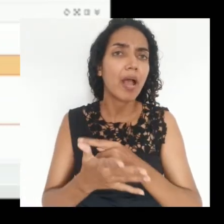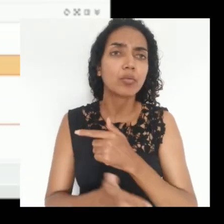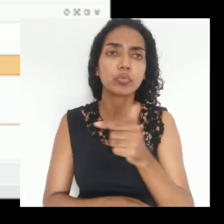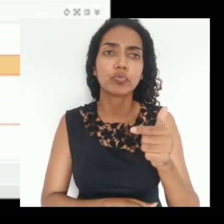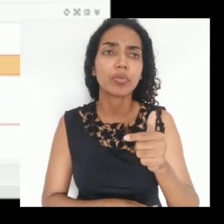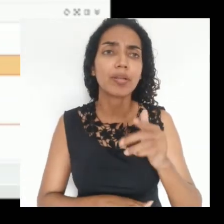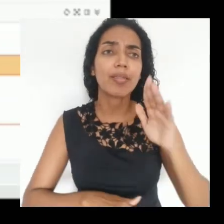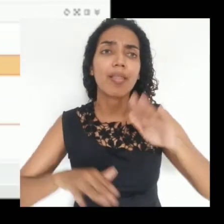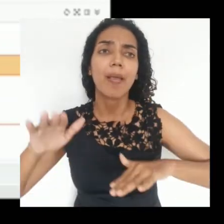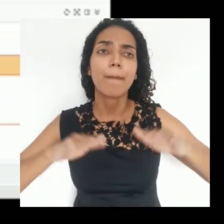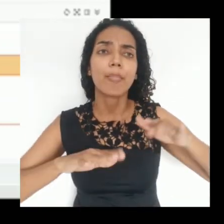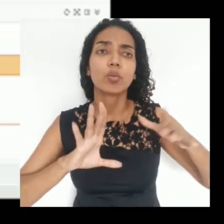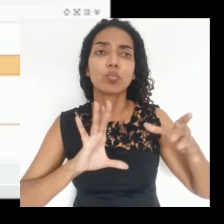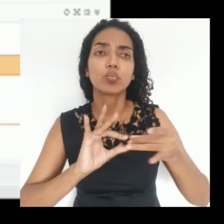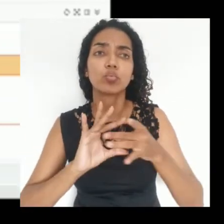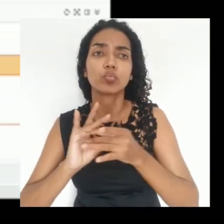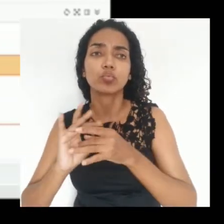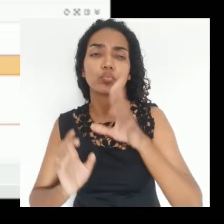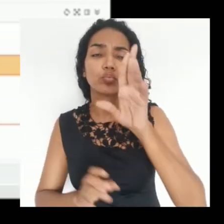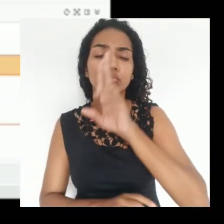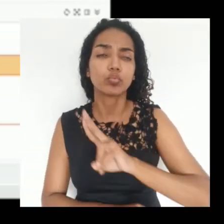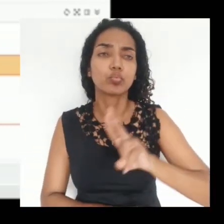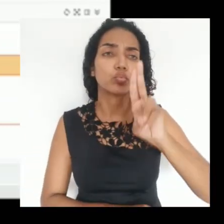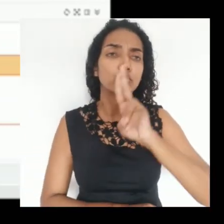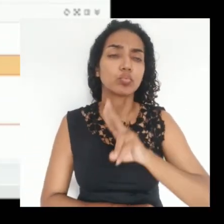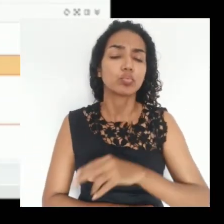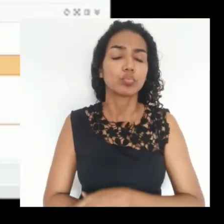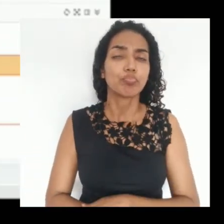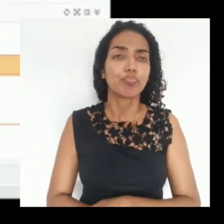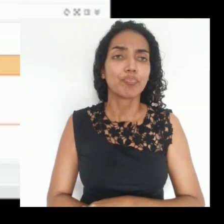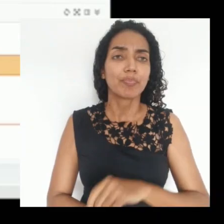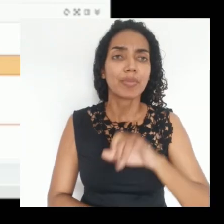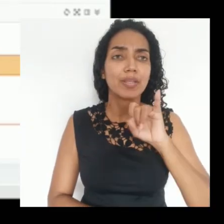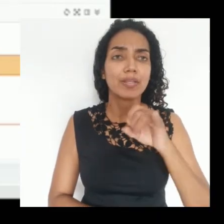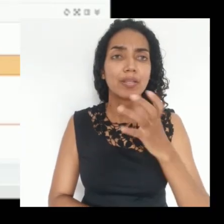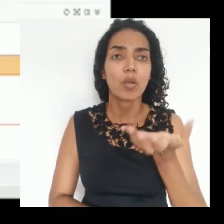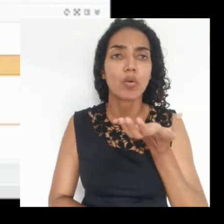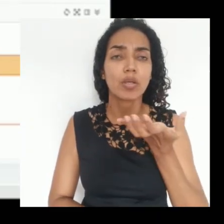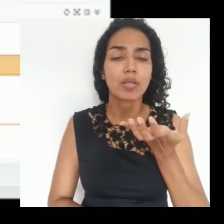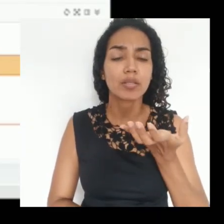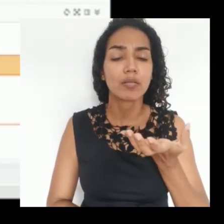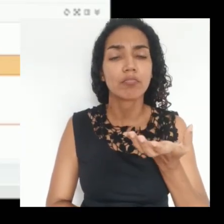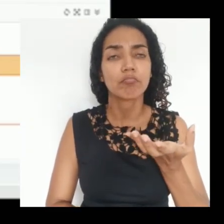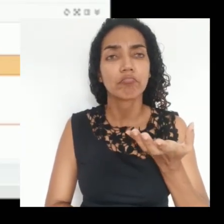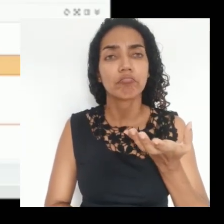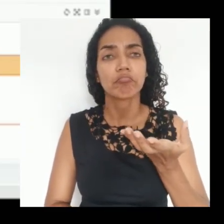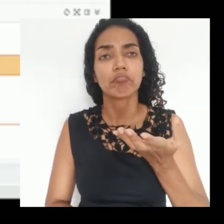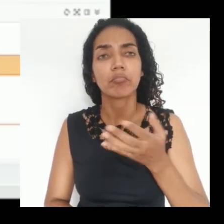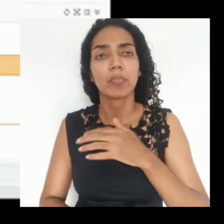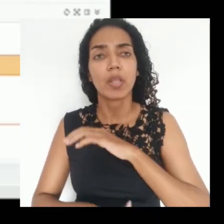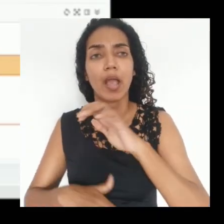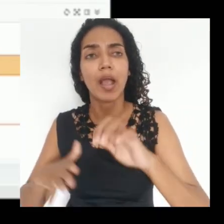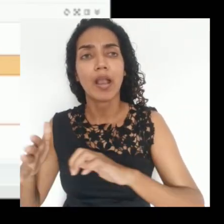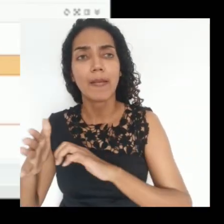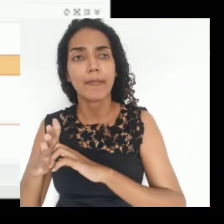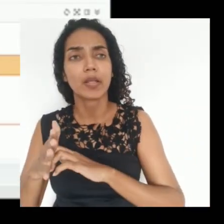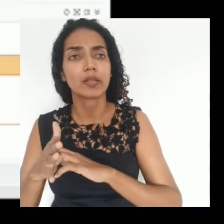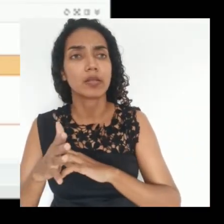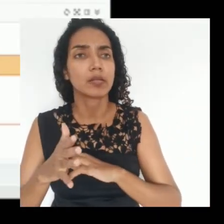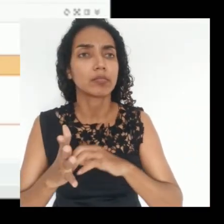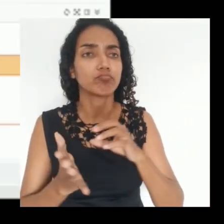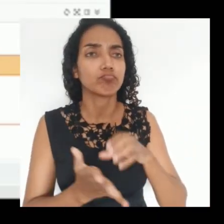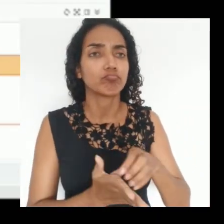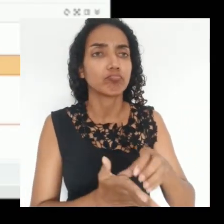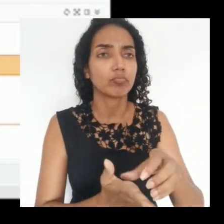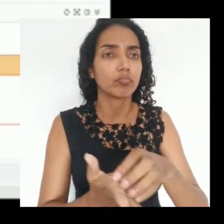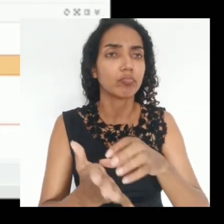aqui, se eu quisesse pegar a empresa do departamento, simplesmente já teria aqui ele apontando para o seu pai,